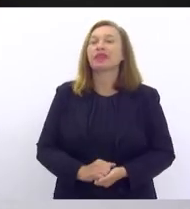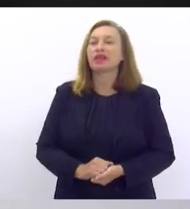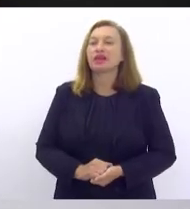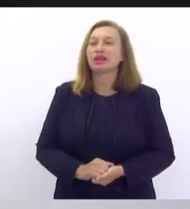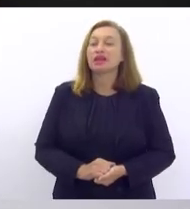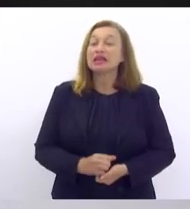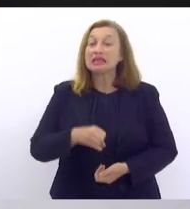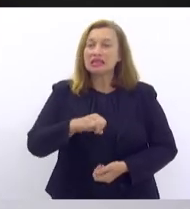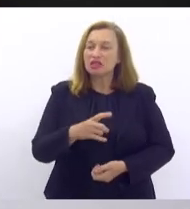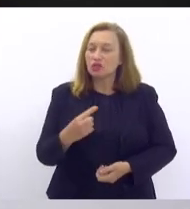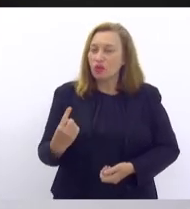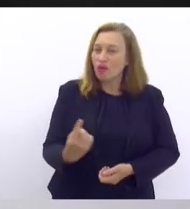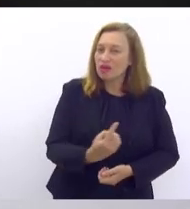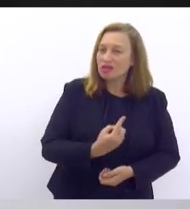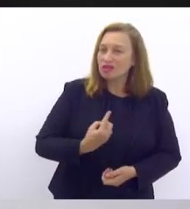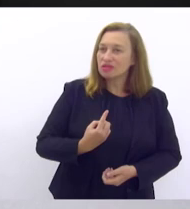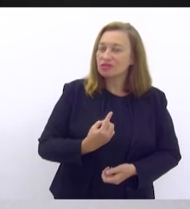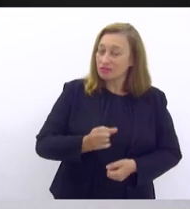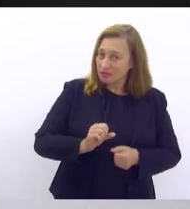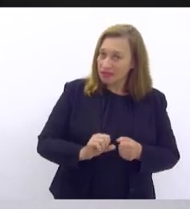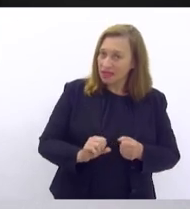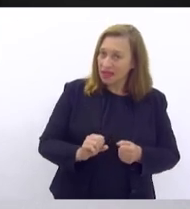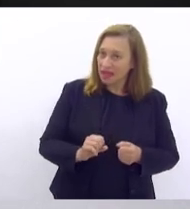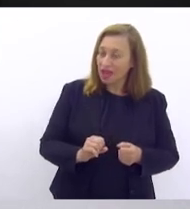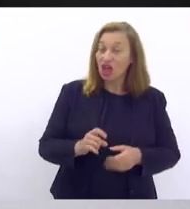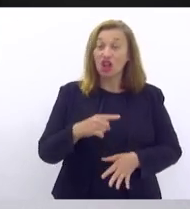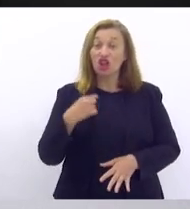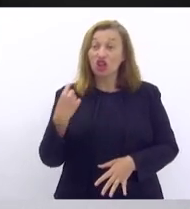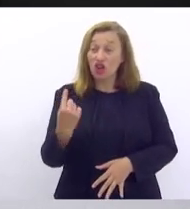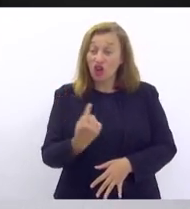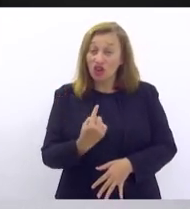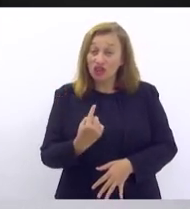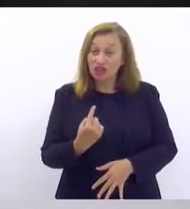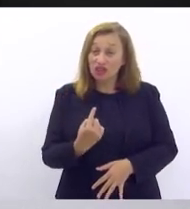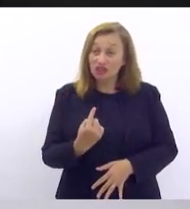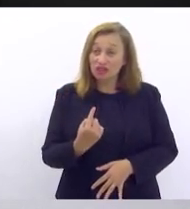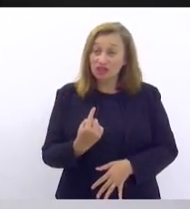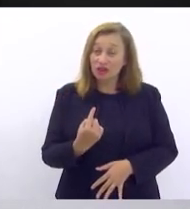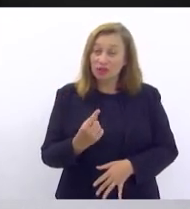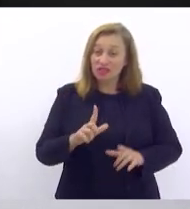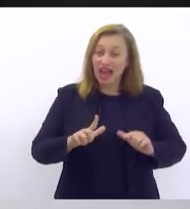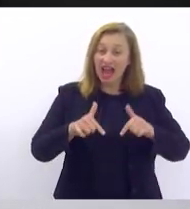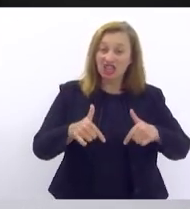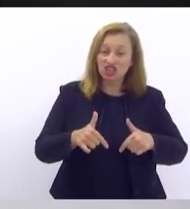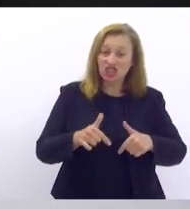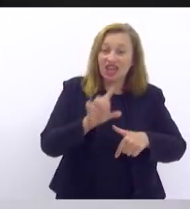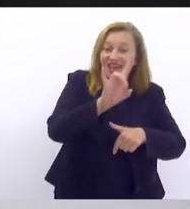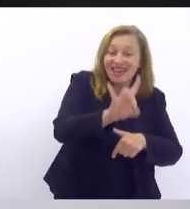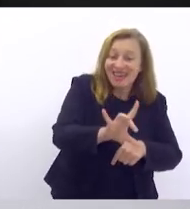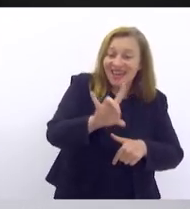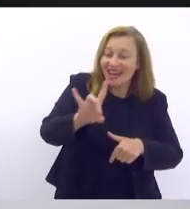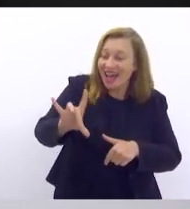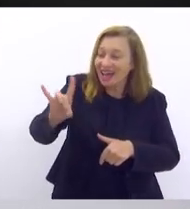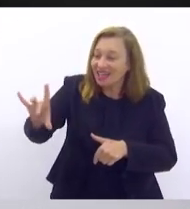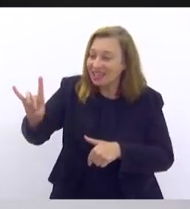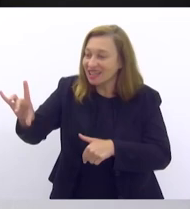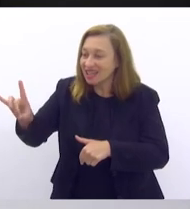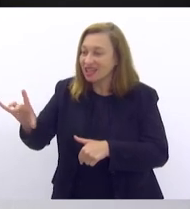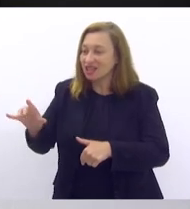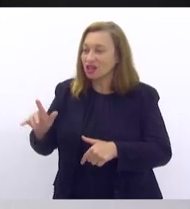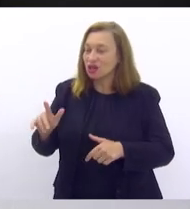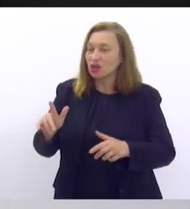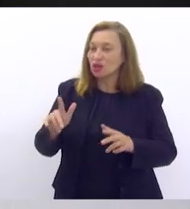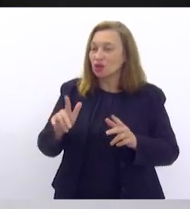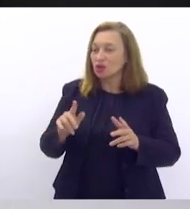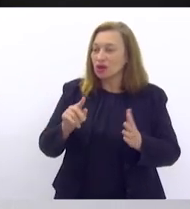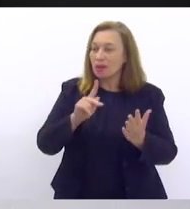se fizermos isso, nós vamos tocar, colocar, plantar as sementes no coração daqueles que